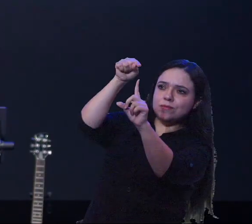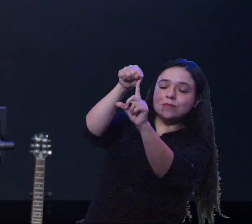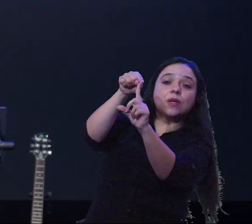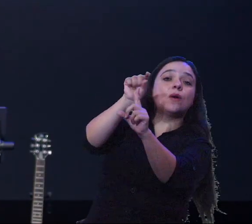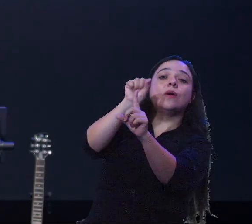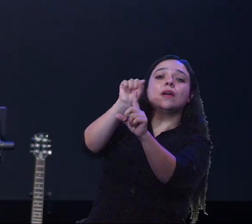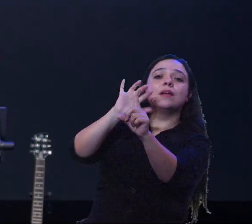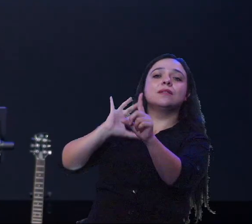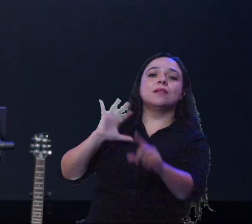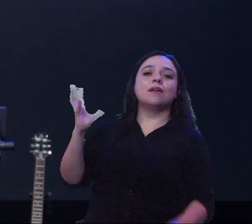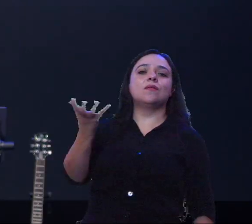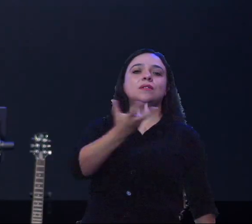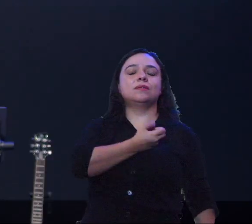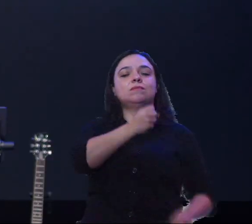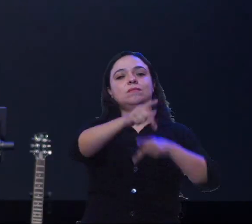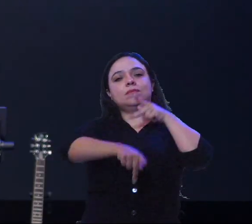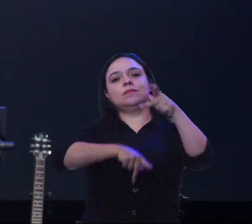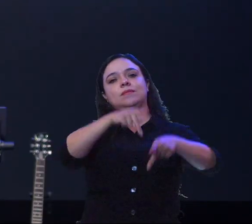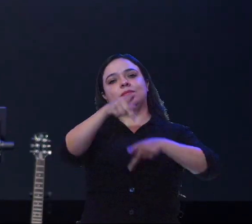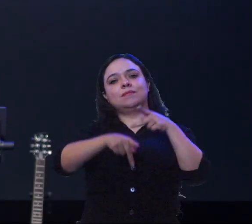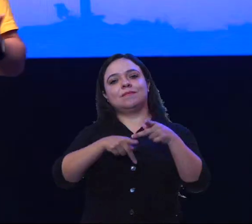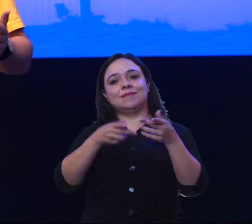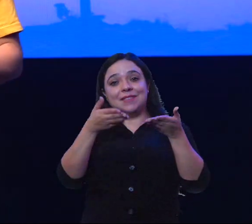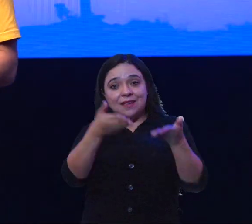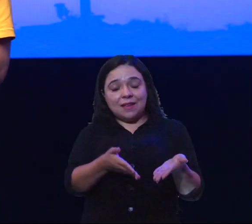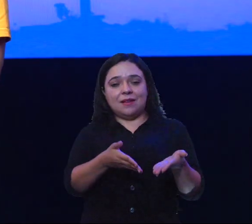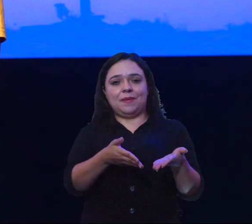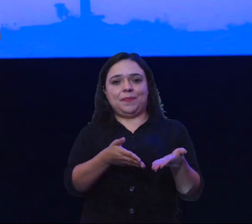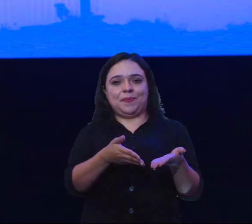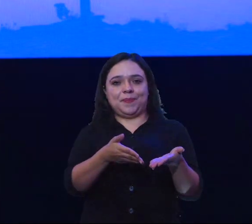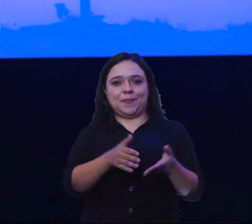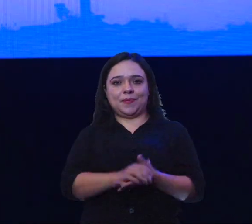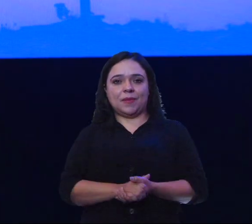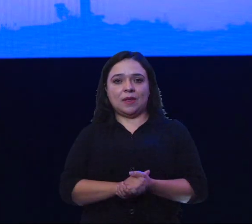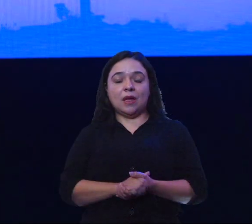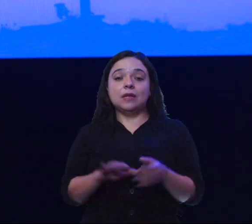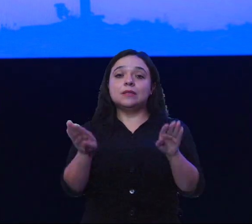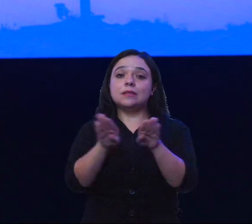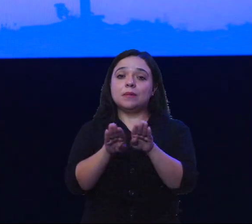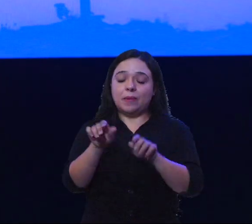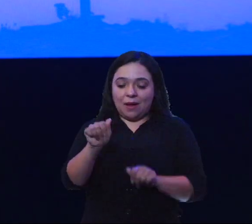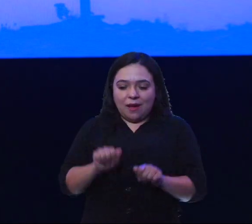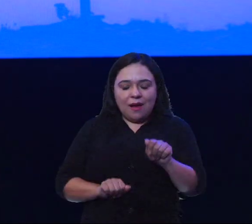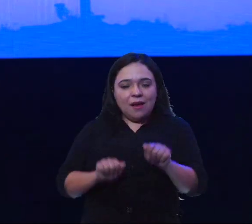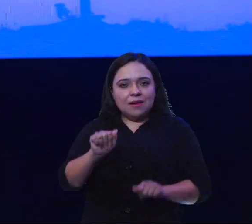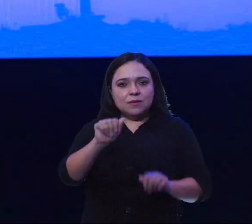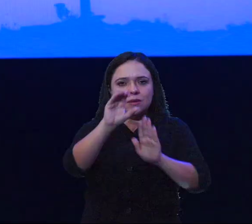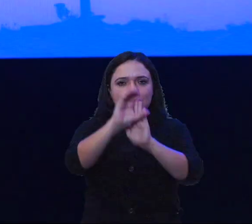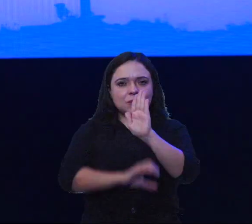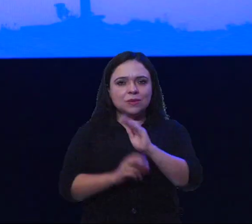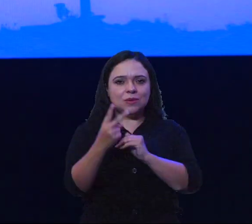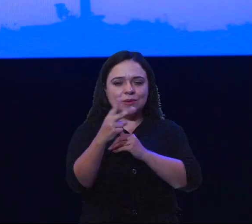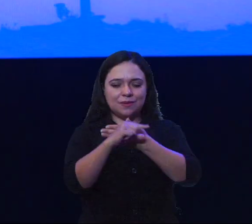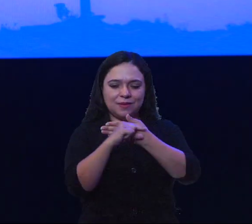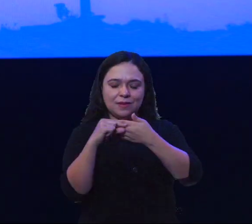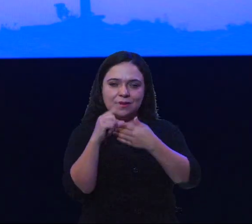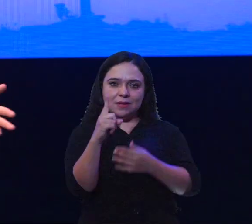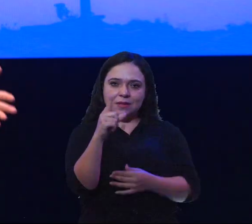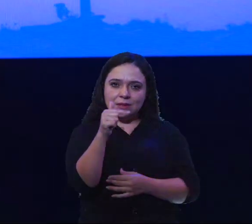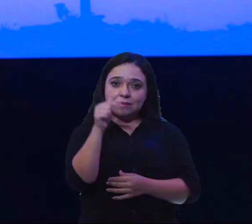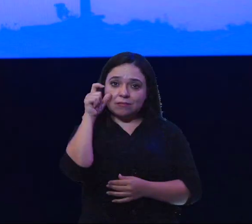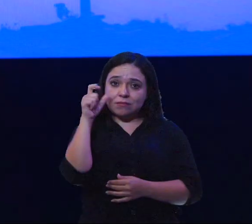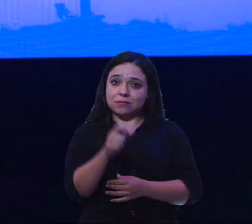que é a salvação do seu povo. É muito interessante em Atos capítulo 2, como nós lemos no começo dessa mensagem, no versículo 17,